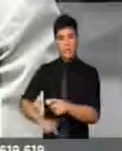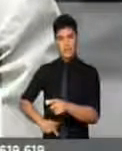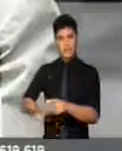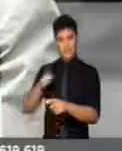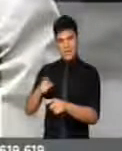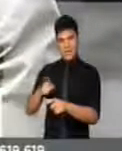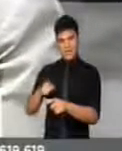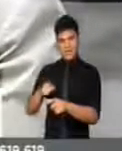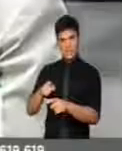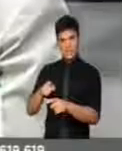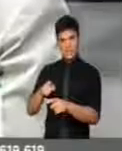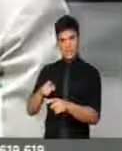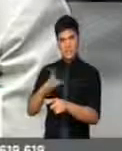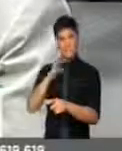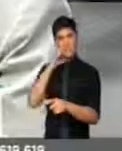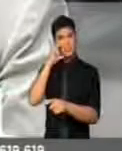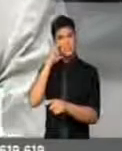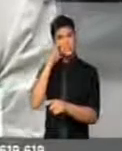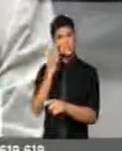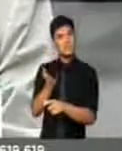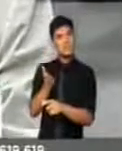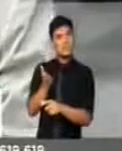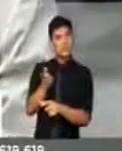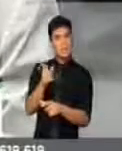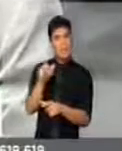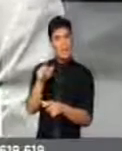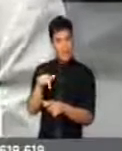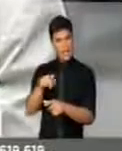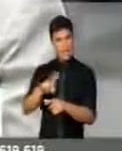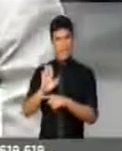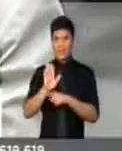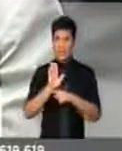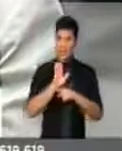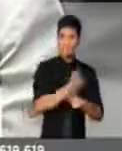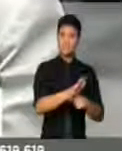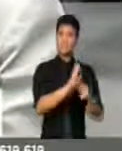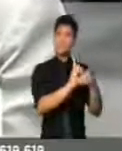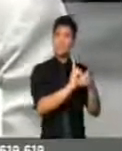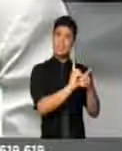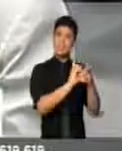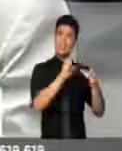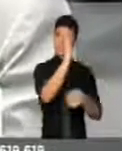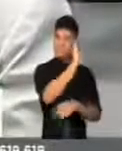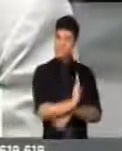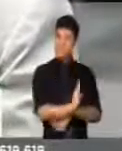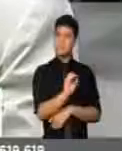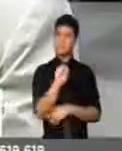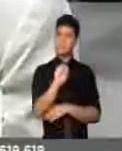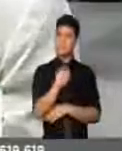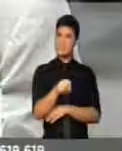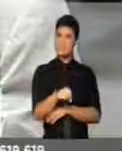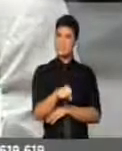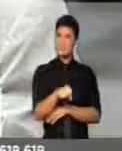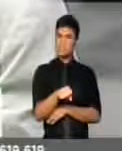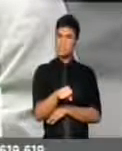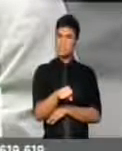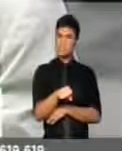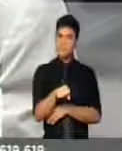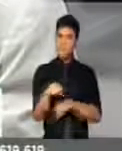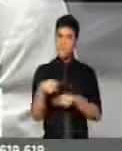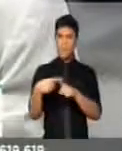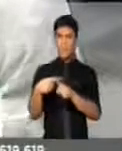retirante Dilma Rousseff presta agora um grande serviço à democracia quando legitima